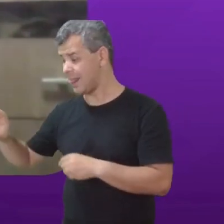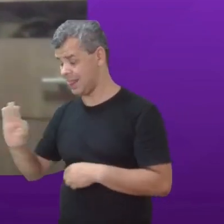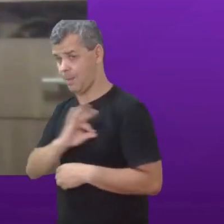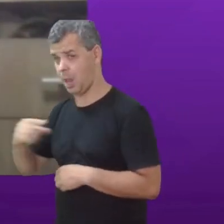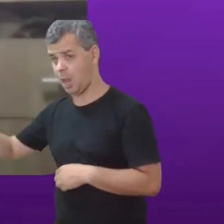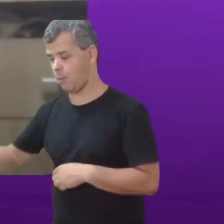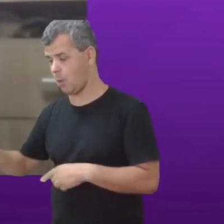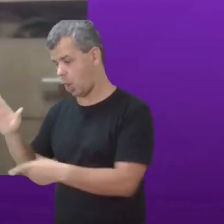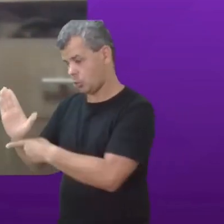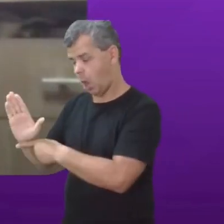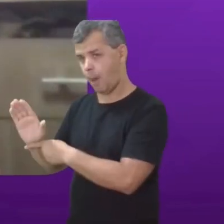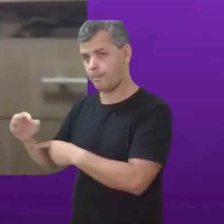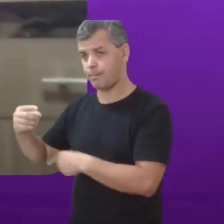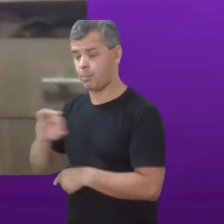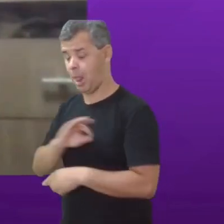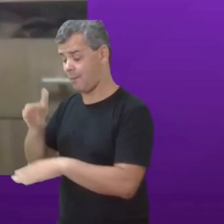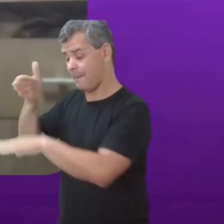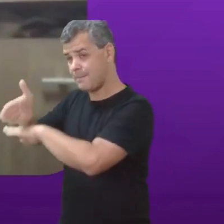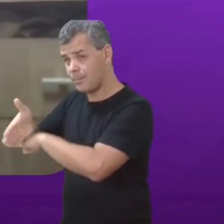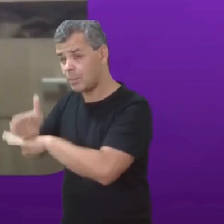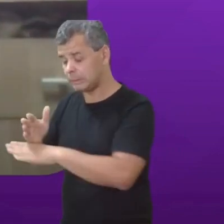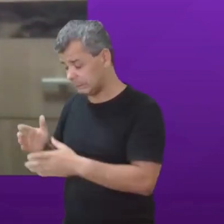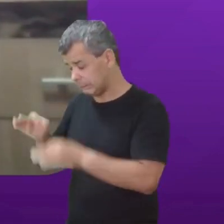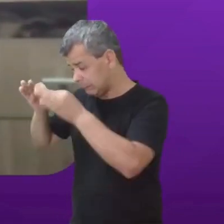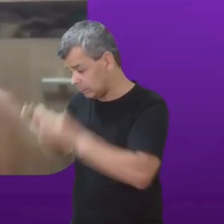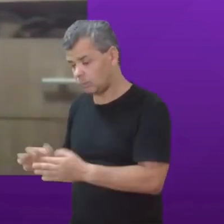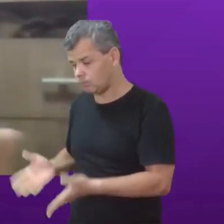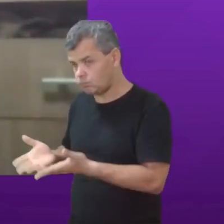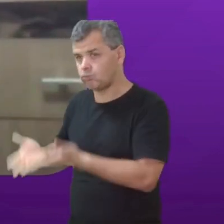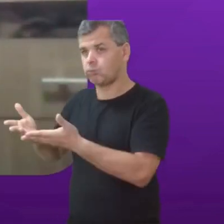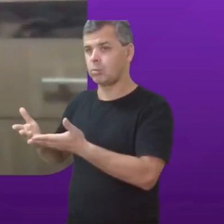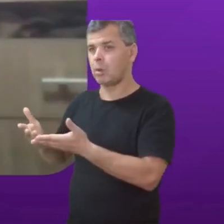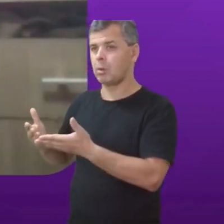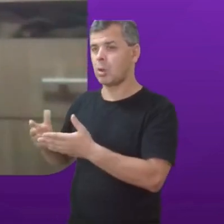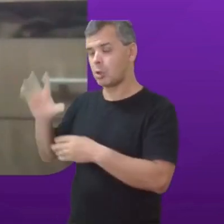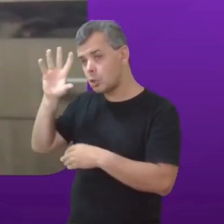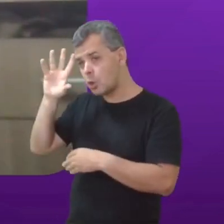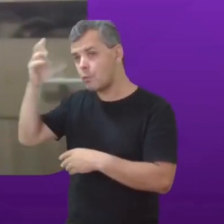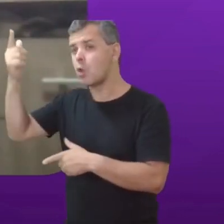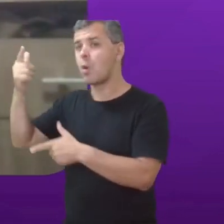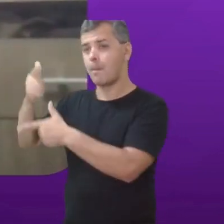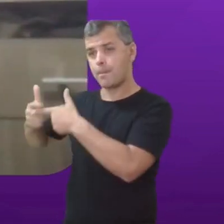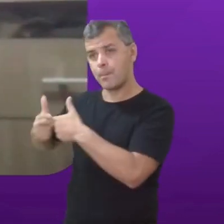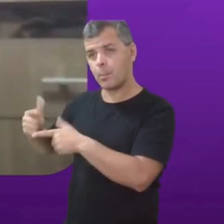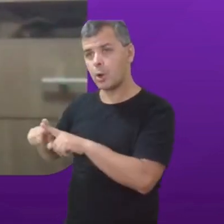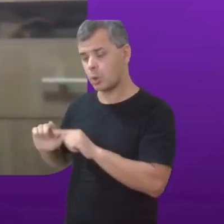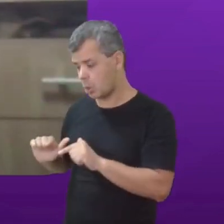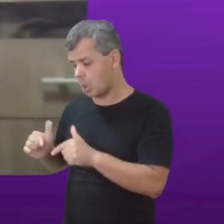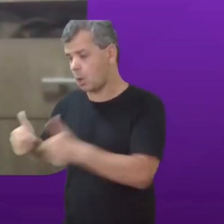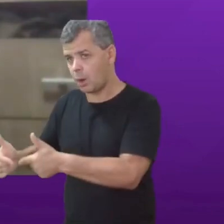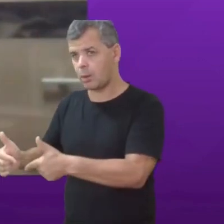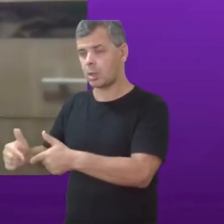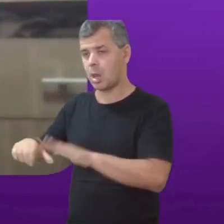colaborar com a polícia, ela vai participar ativamente das soluções que são pensadas no combate